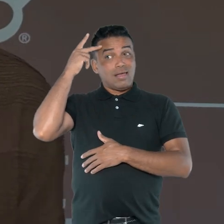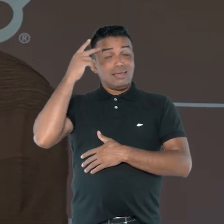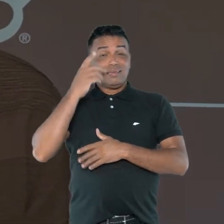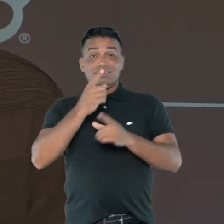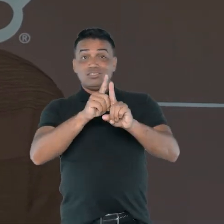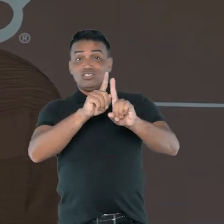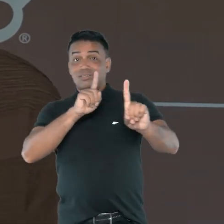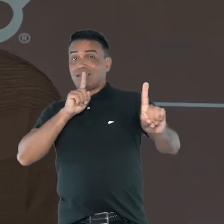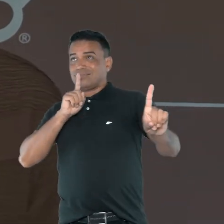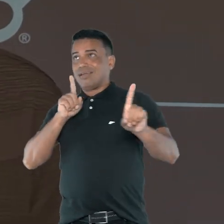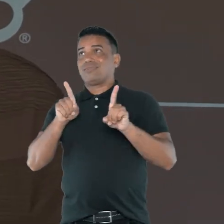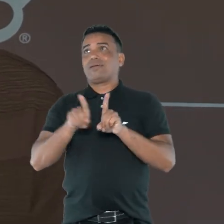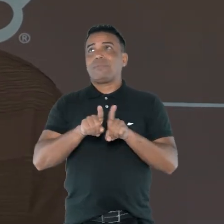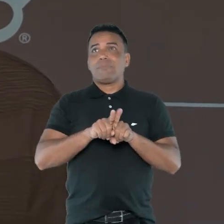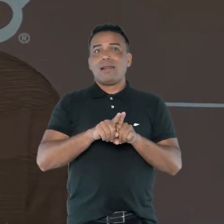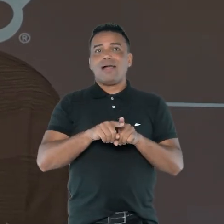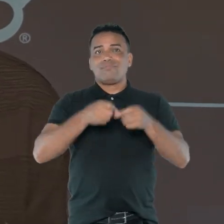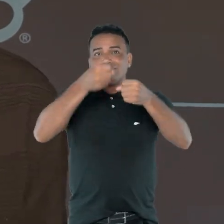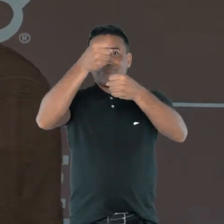pouco também para poder